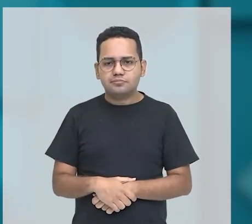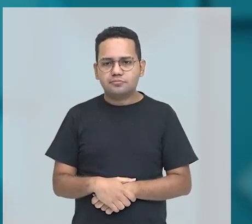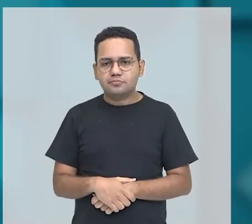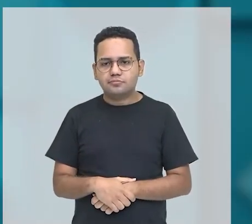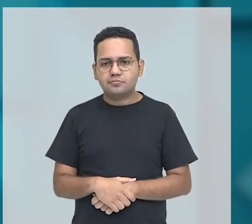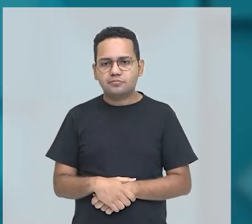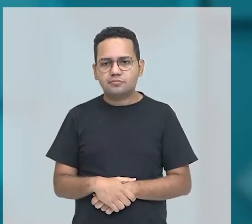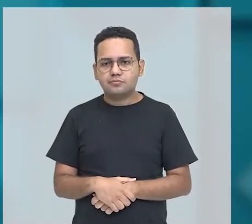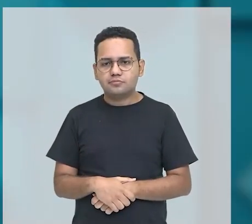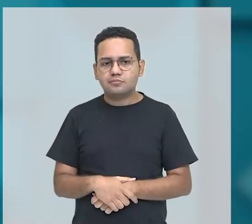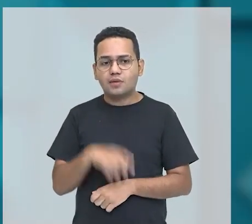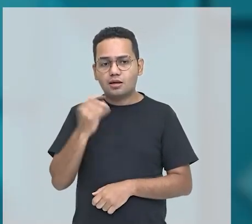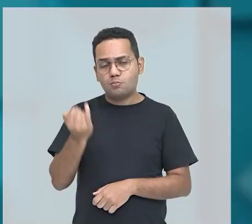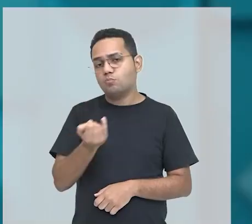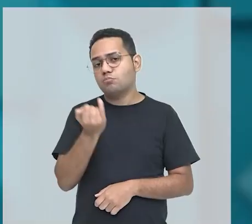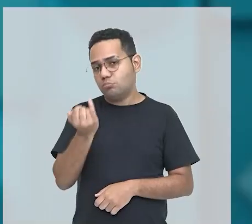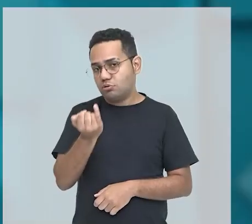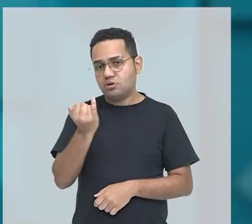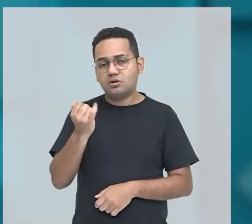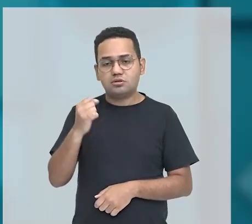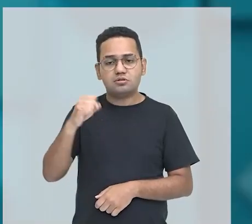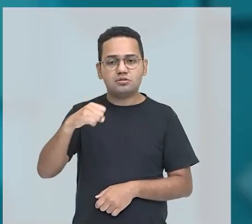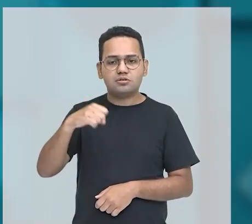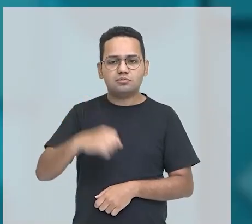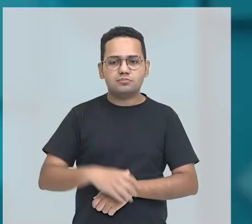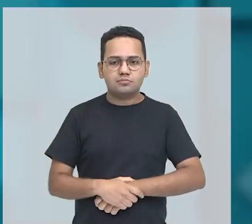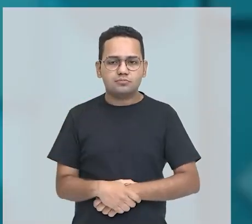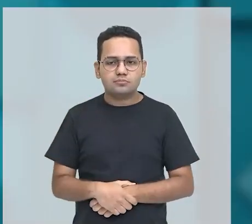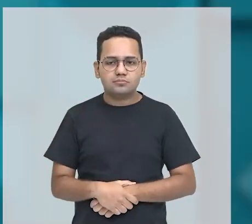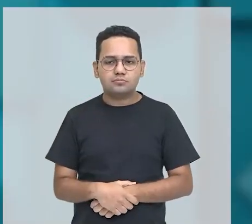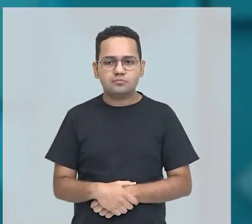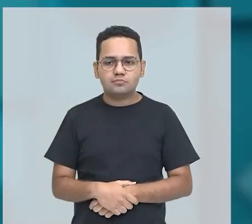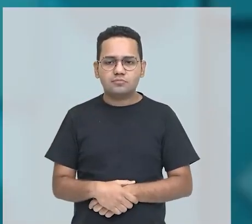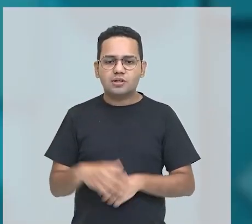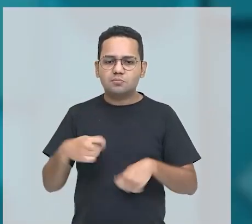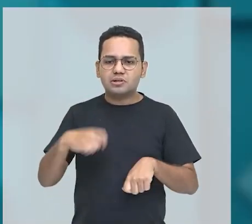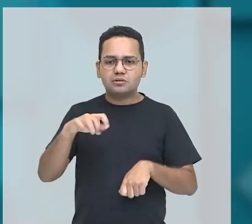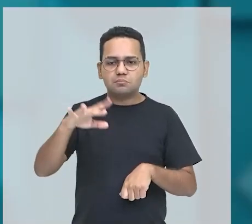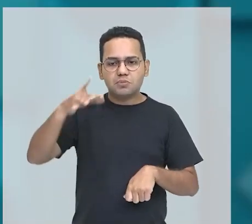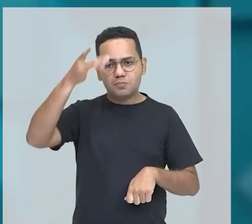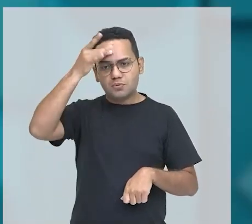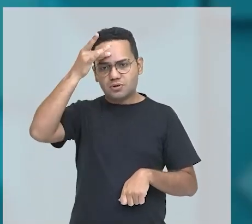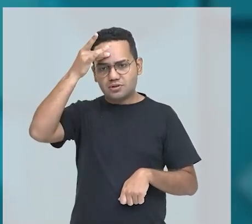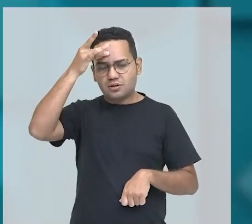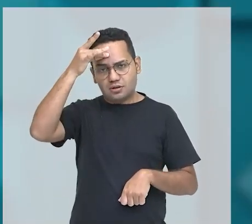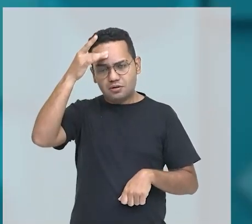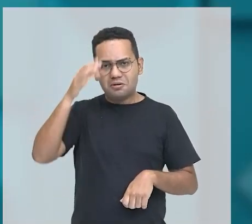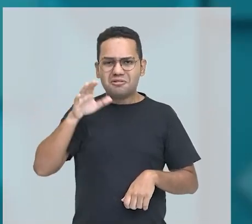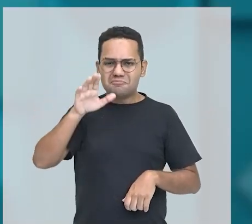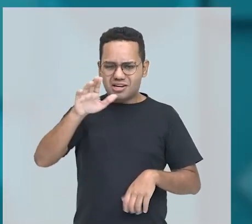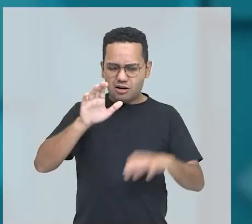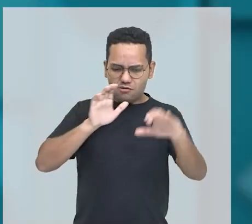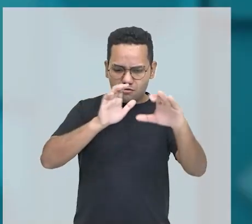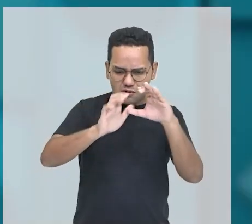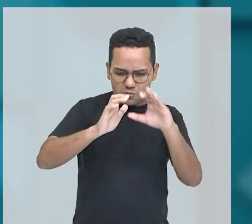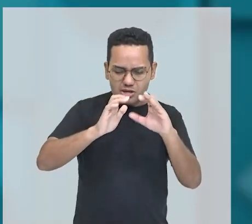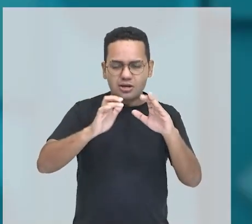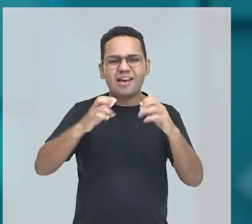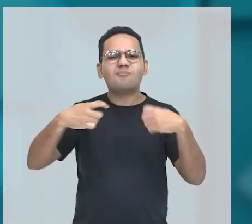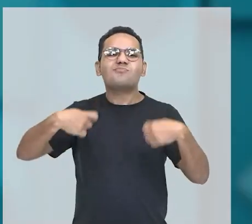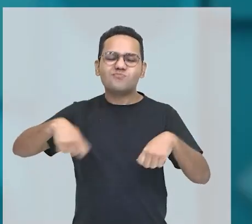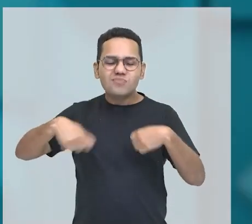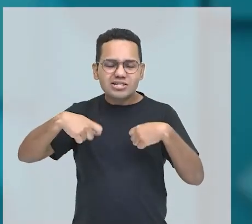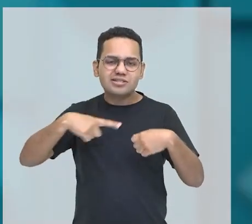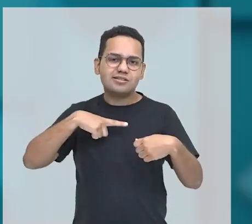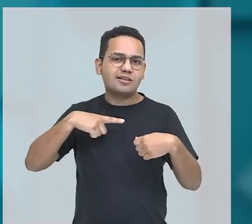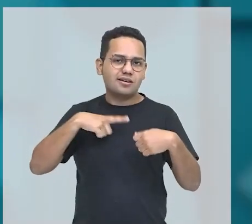classe gramatical, é a mais importante, na verdade, do idioma, e é importante que vocês memorizem. A gente não consegue se comunicar sem a utilização de verbos. Portanto,